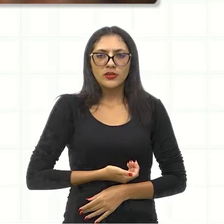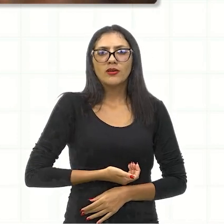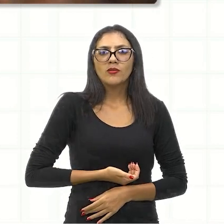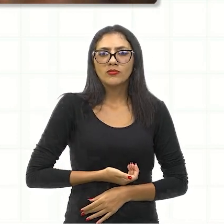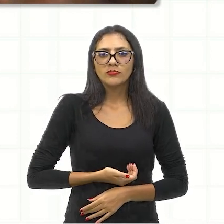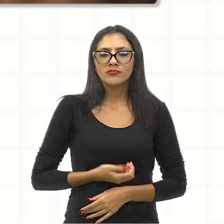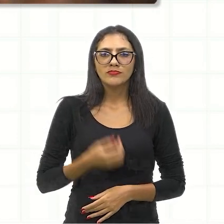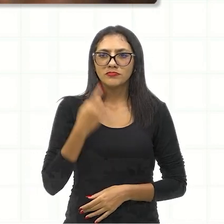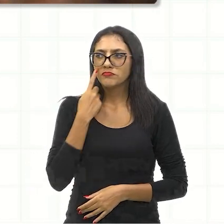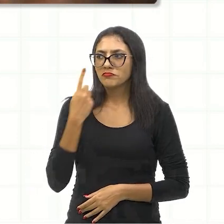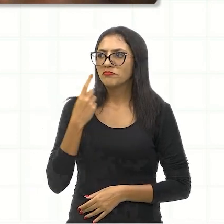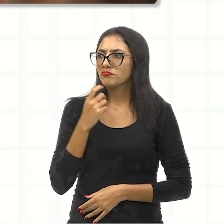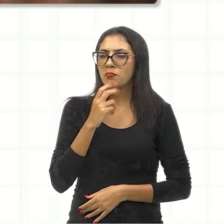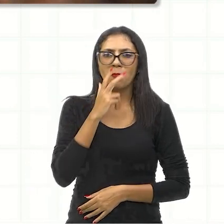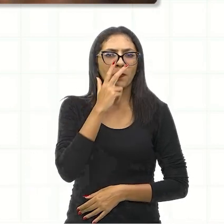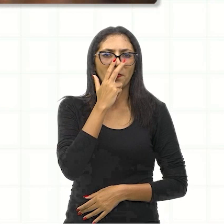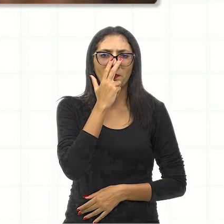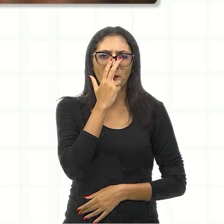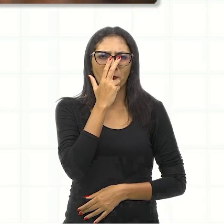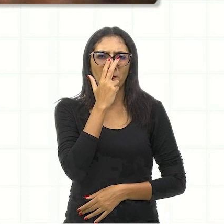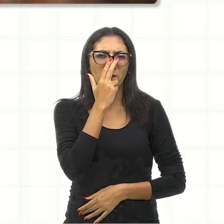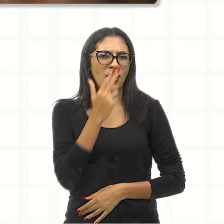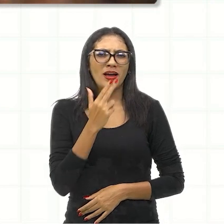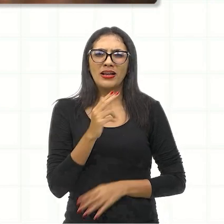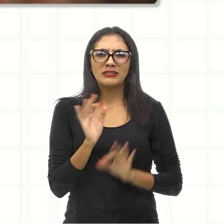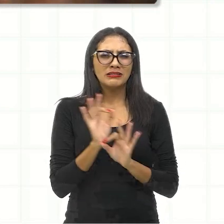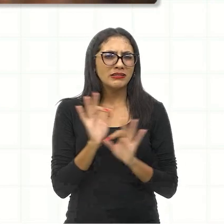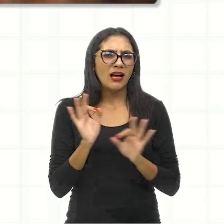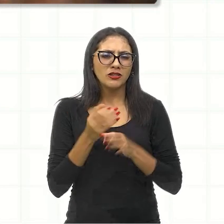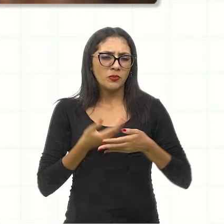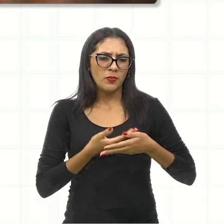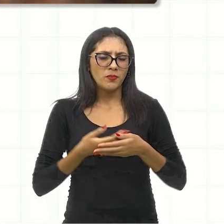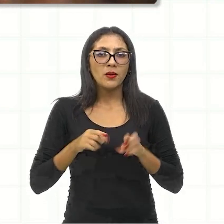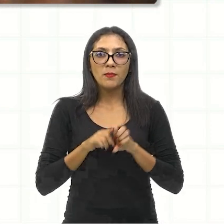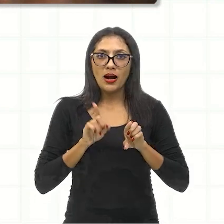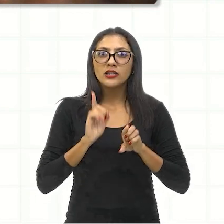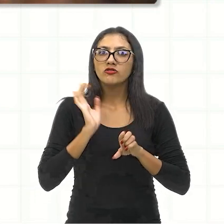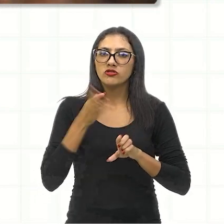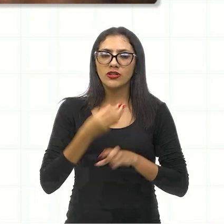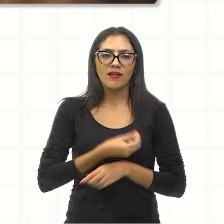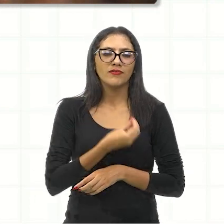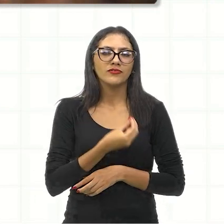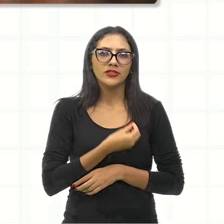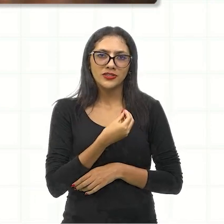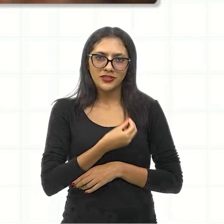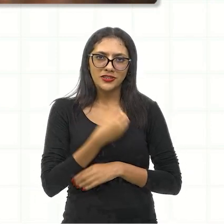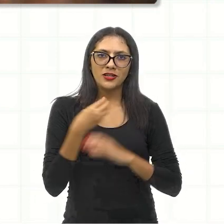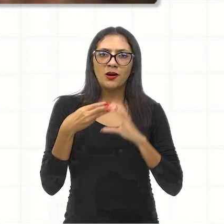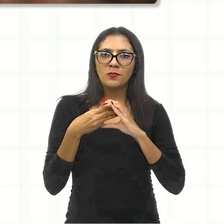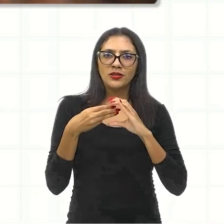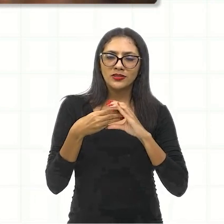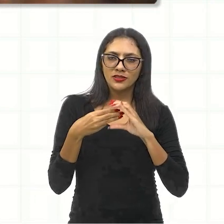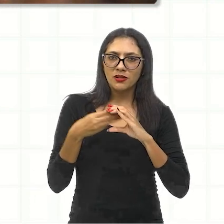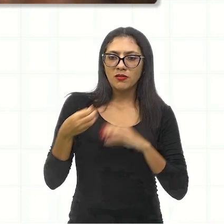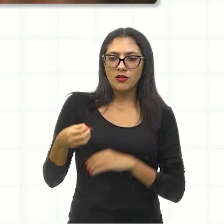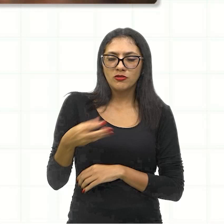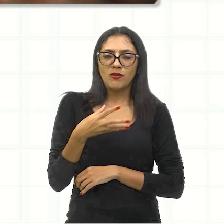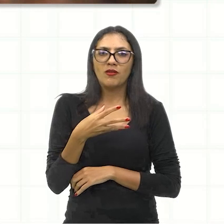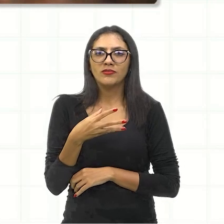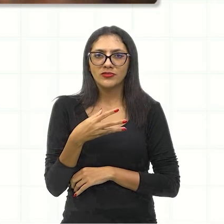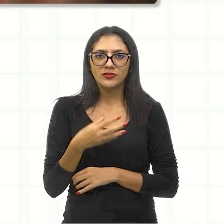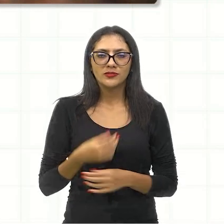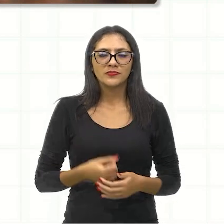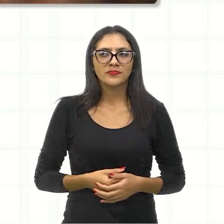Não parece ainda com um bebê, mas já é considerado um ser vivo, certo? Então, já existe uma vida aí após esse